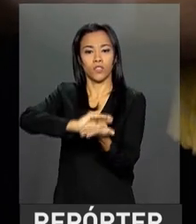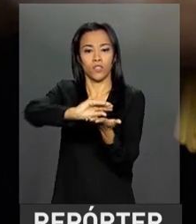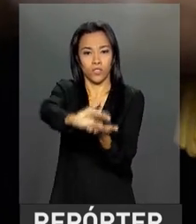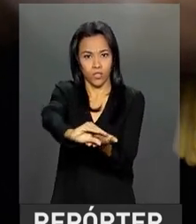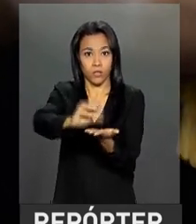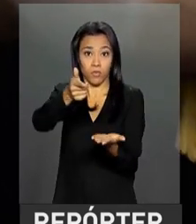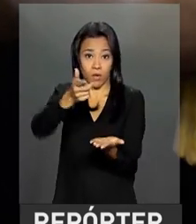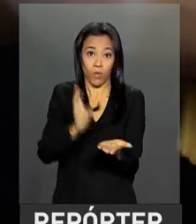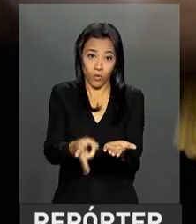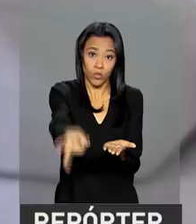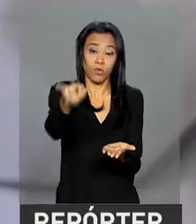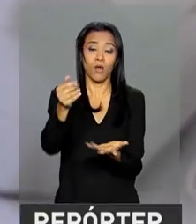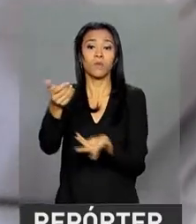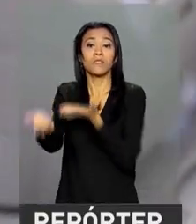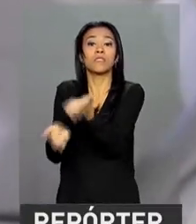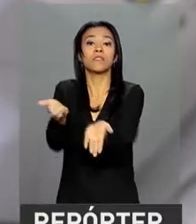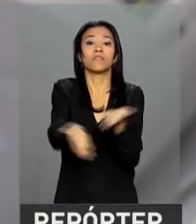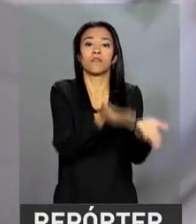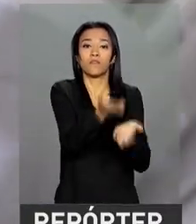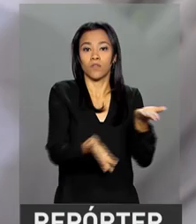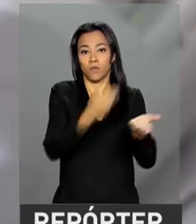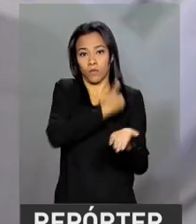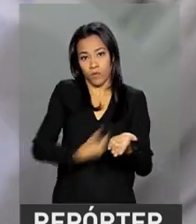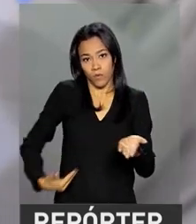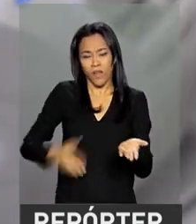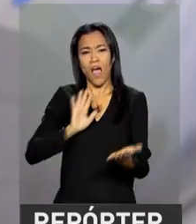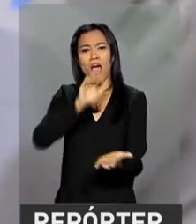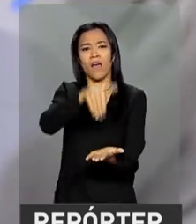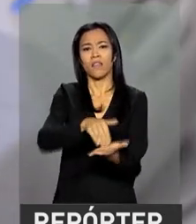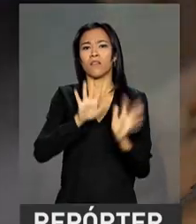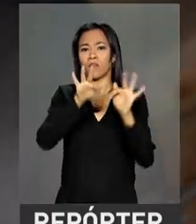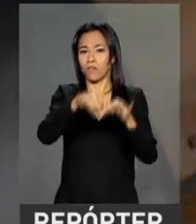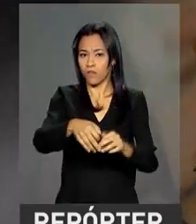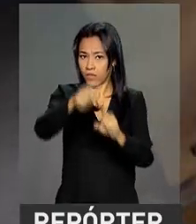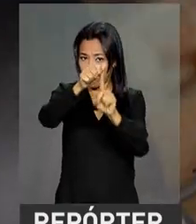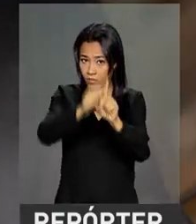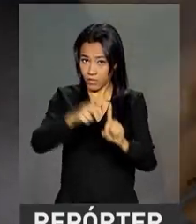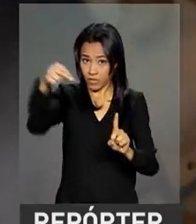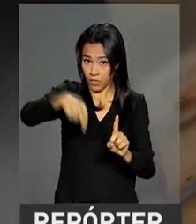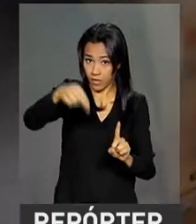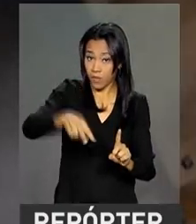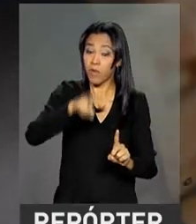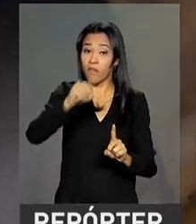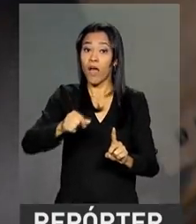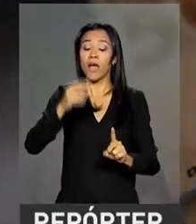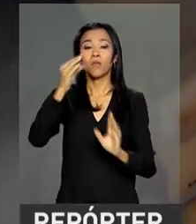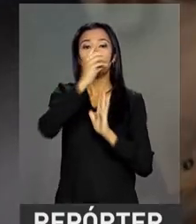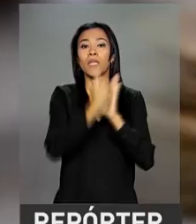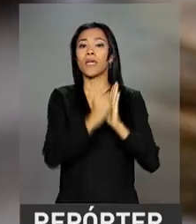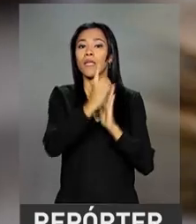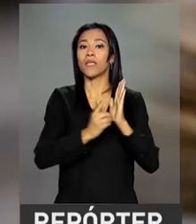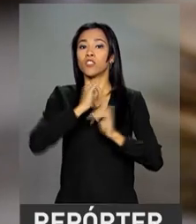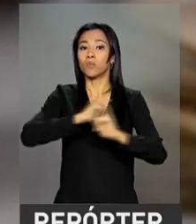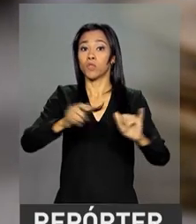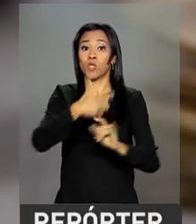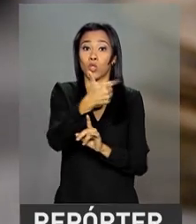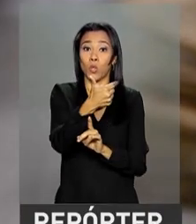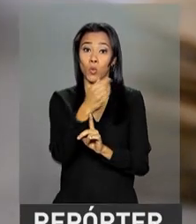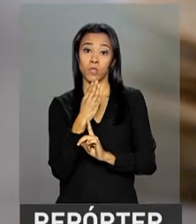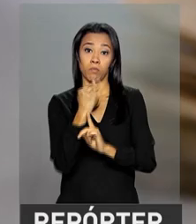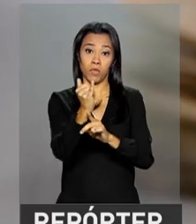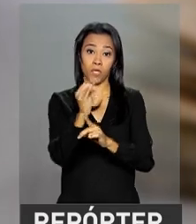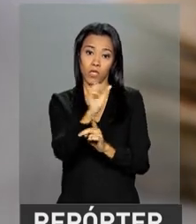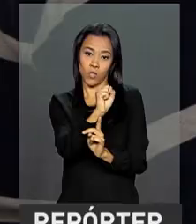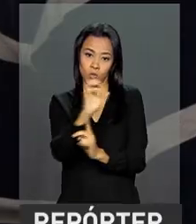de serviços públicos até o fim de setembro o governo federal vai editar decreto distribuindo 12 bilhões e 800